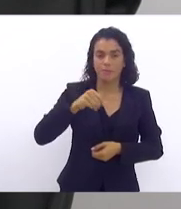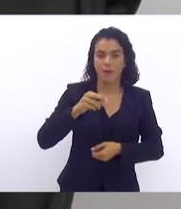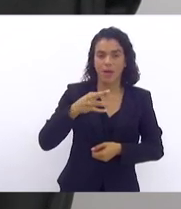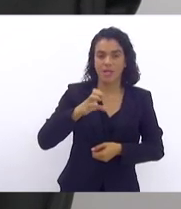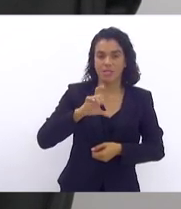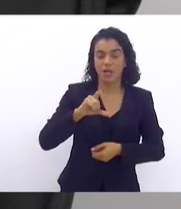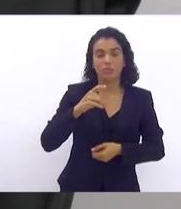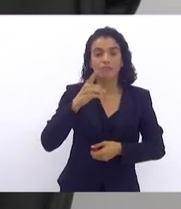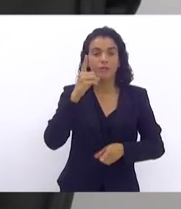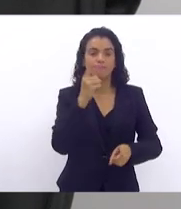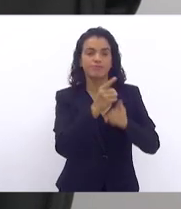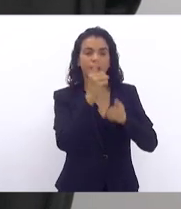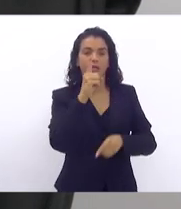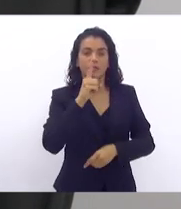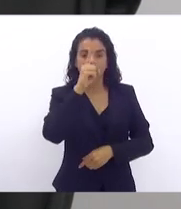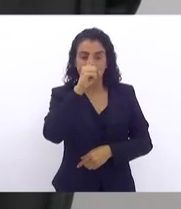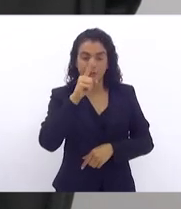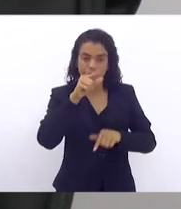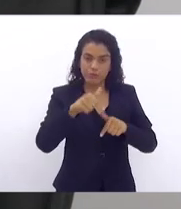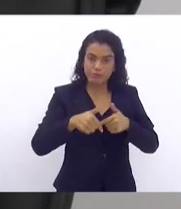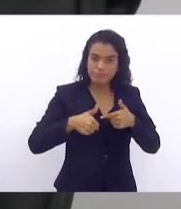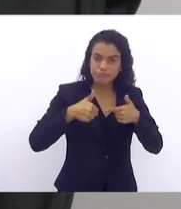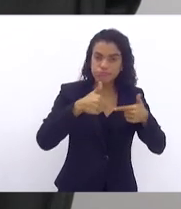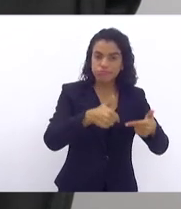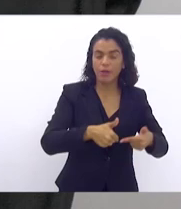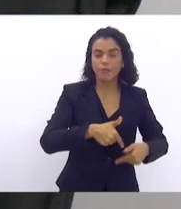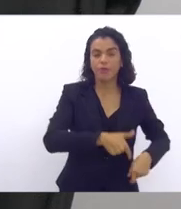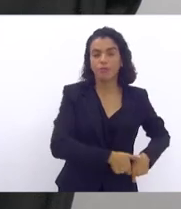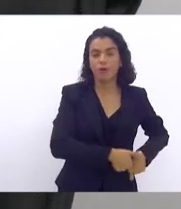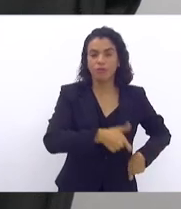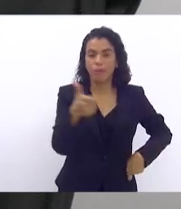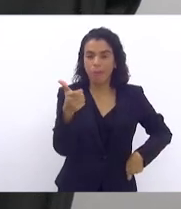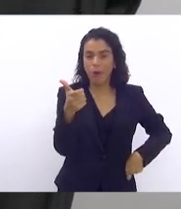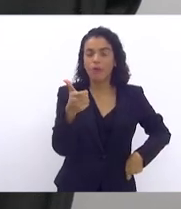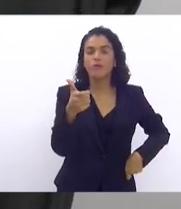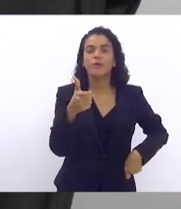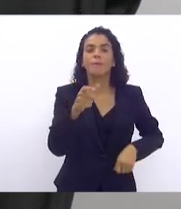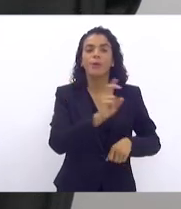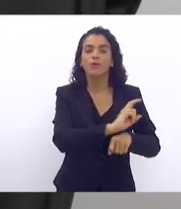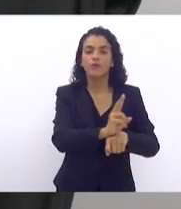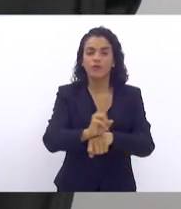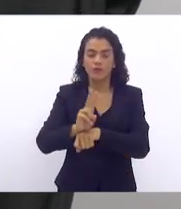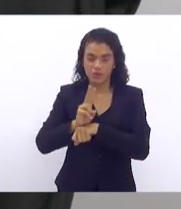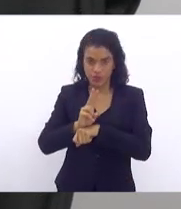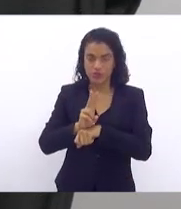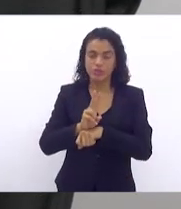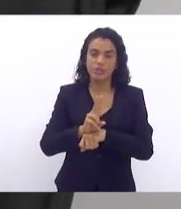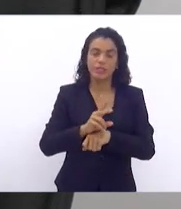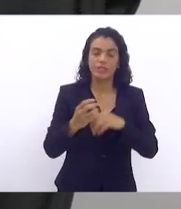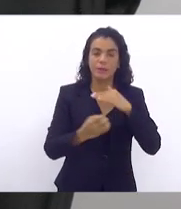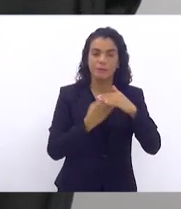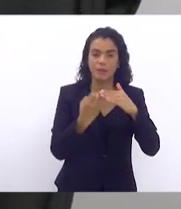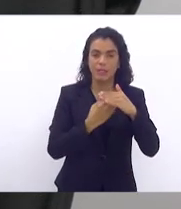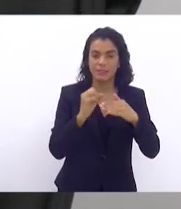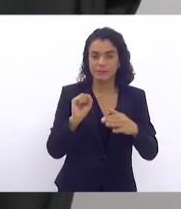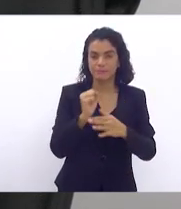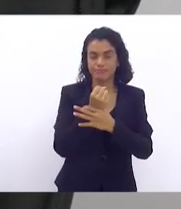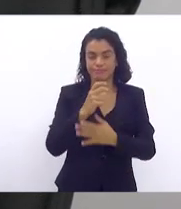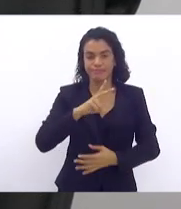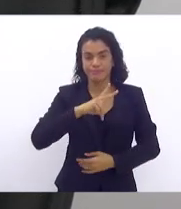da atividade e a efetiva necessidade do porte de arma de fogo pelos vigilantes integrantes de empresas de segurança